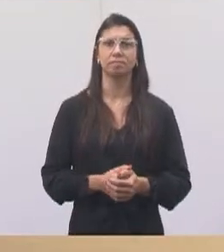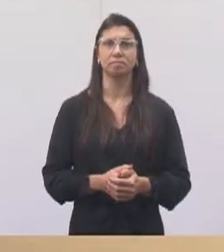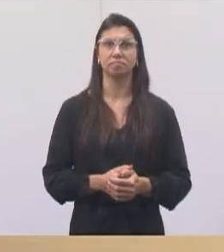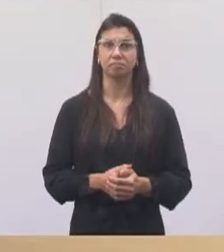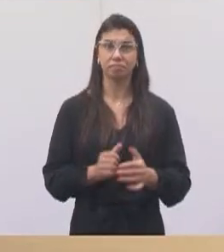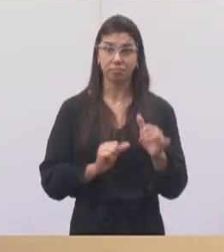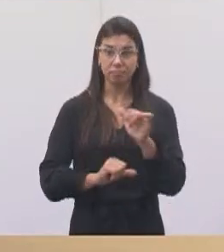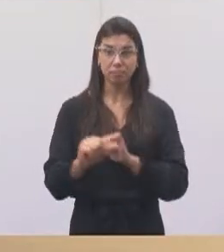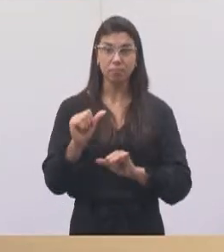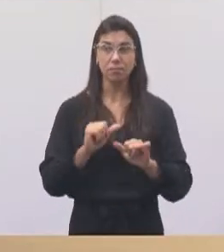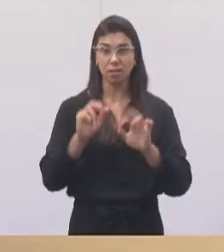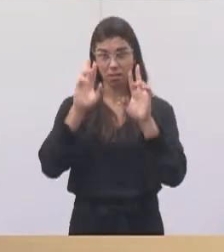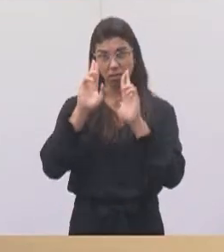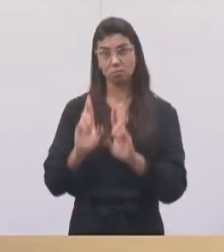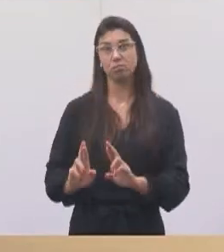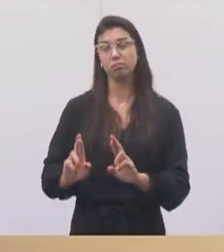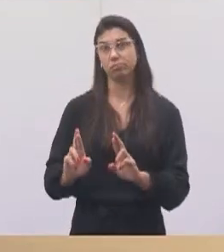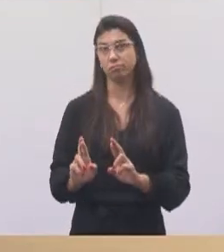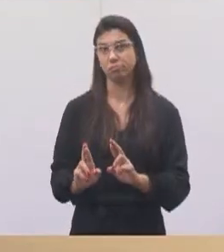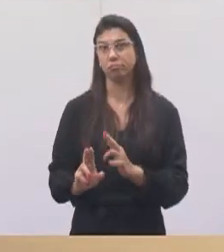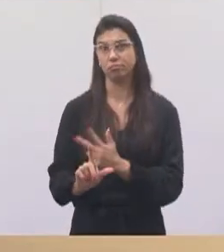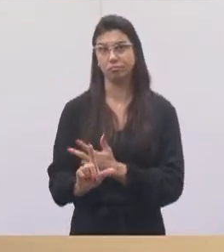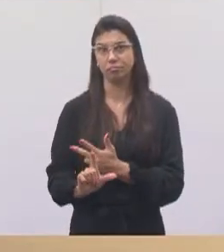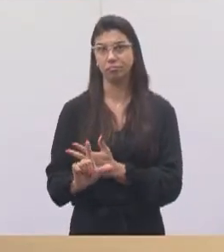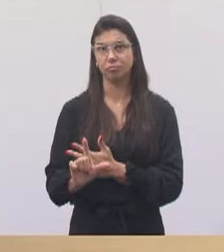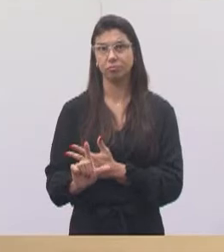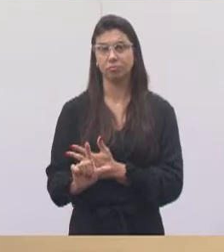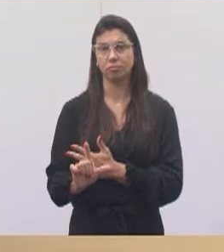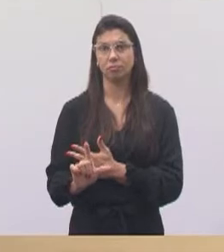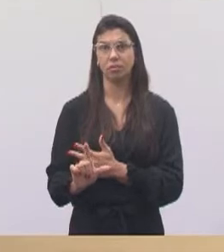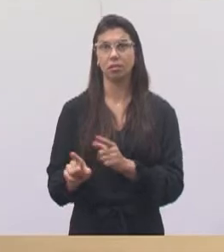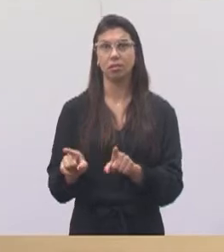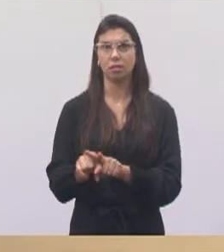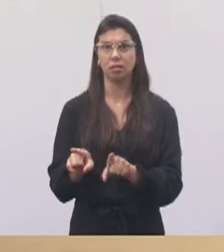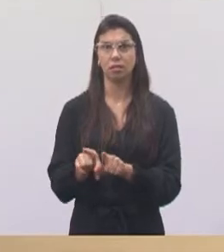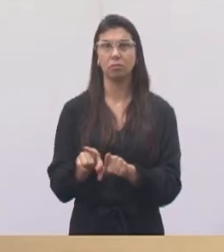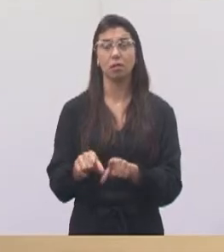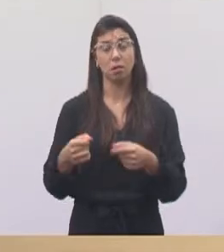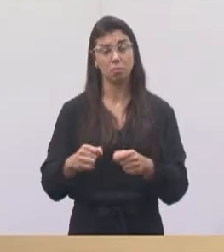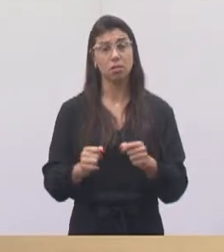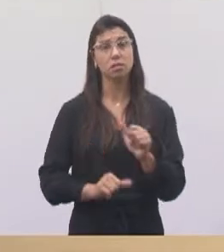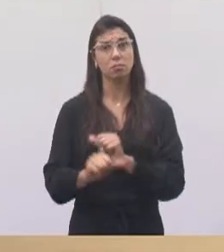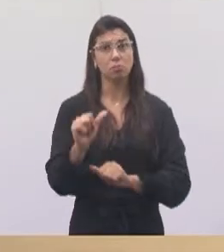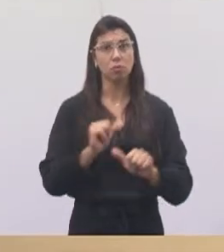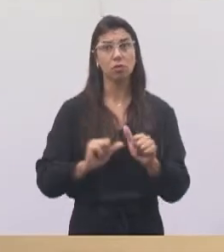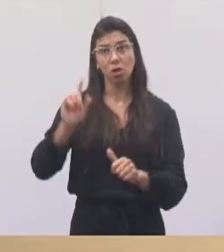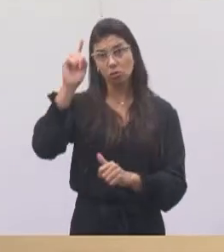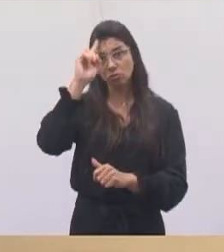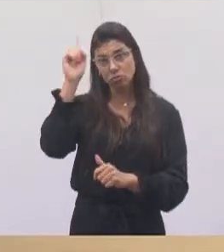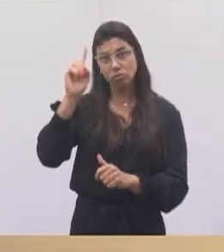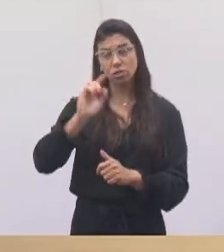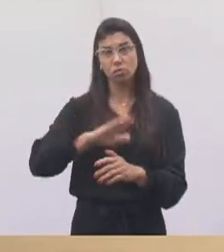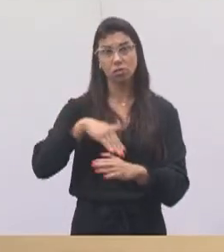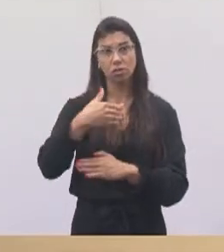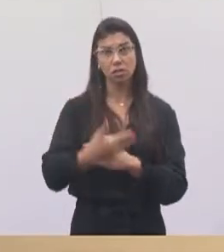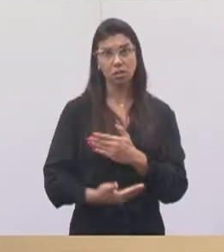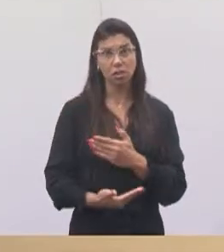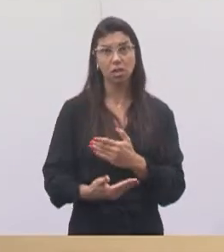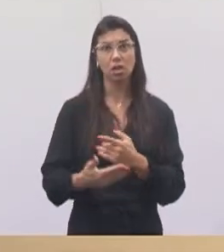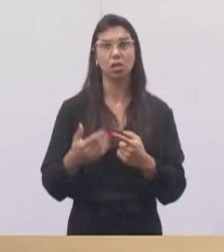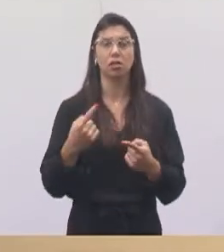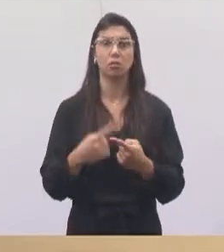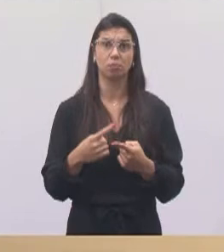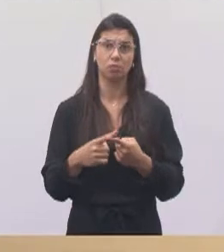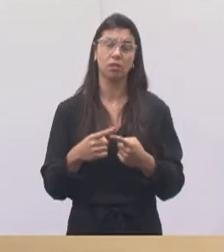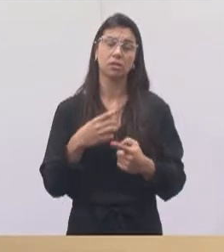aí de respeito. Até sugerir a mudança de data, até entendo que tem